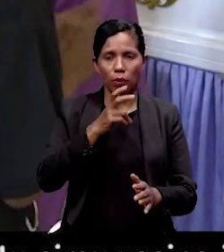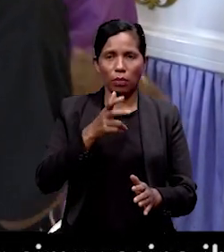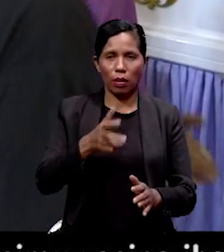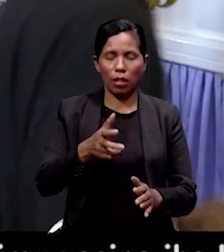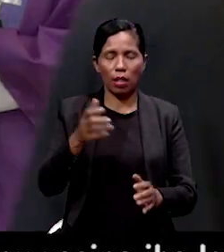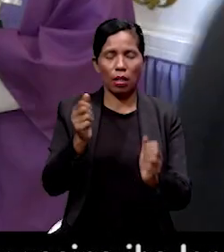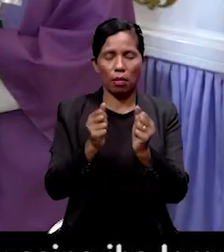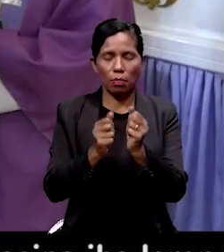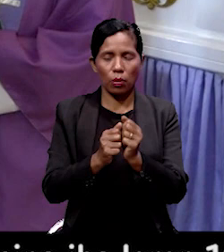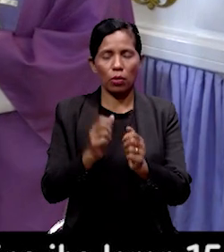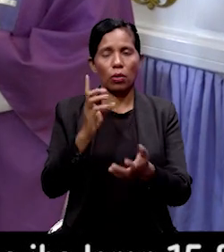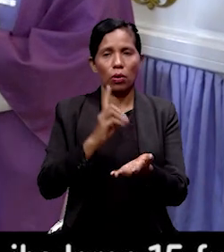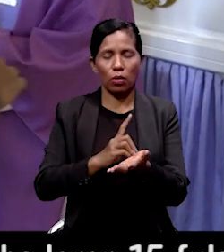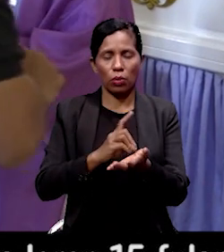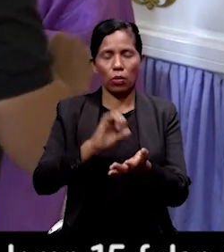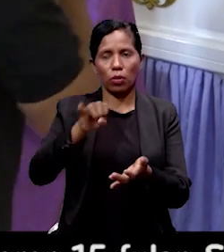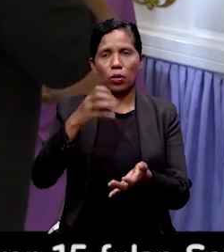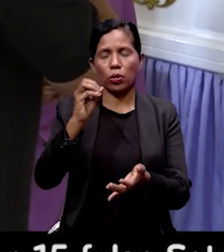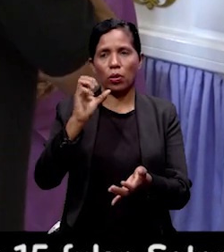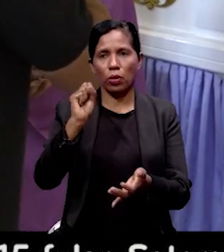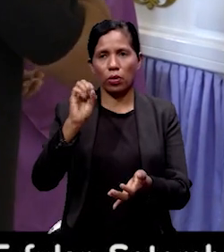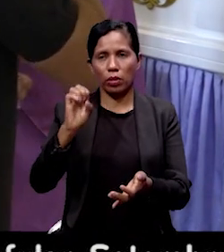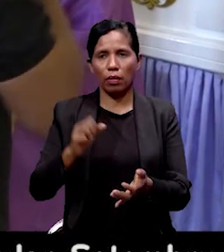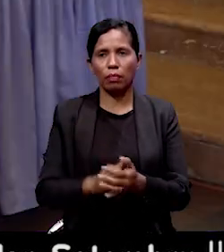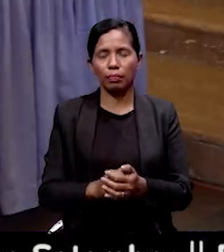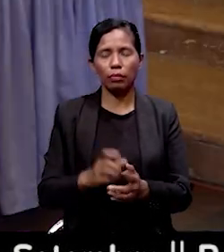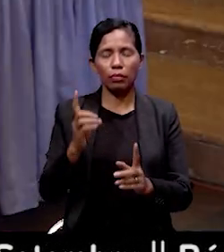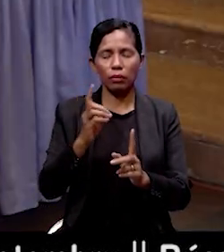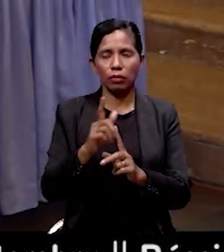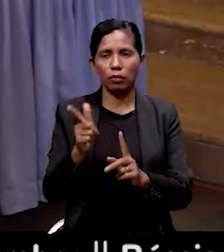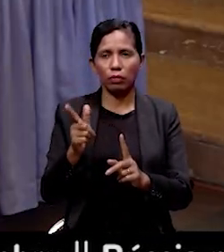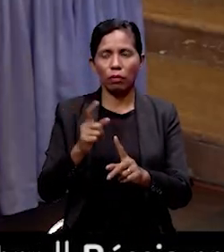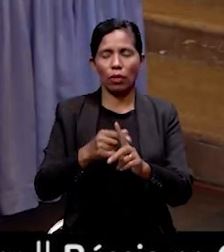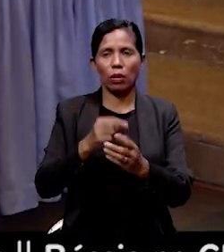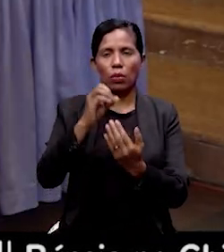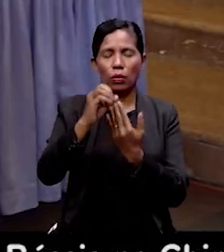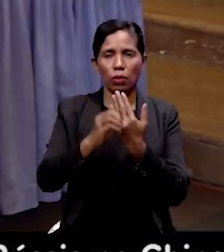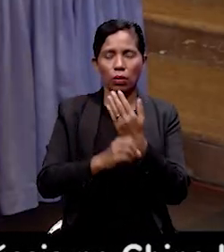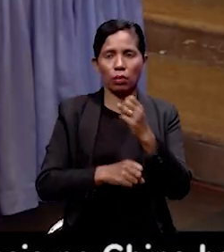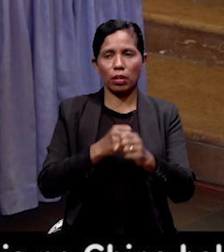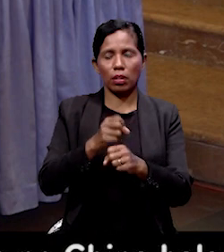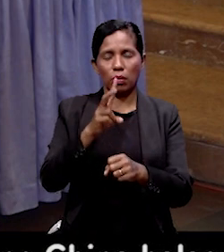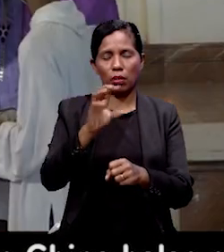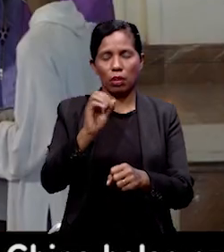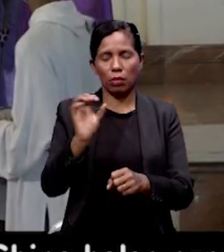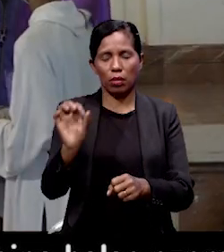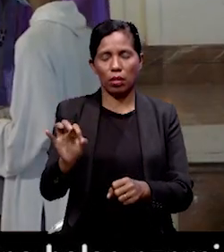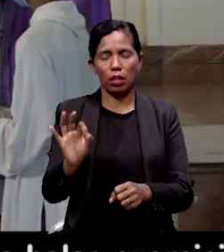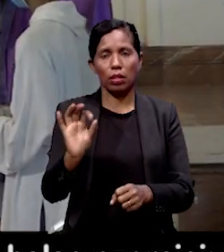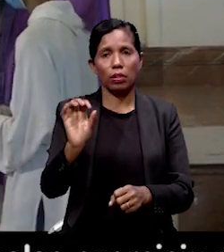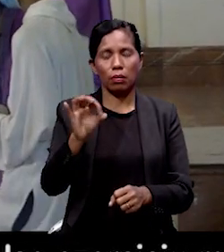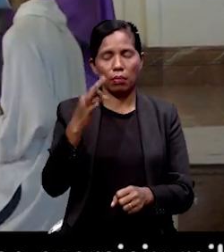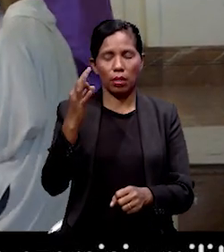Dr. José Gonçalves. Sadozu iha lorong rua nulu fulan utubru tinang rihung ida atu sia neng nulu resing